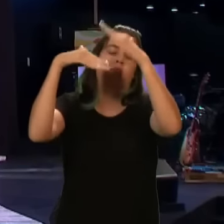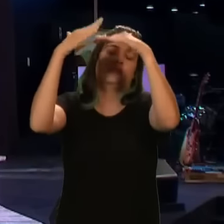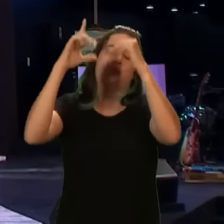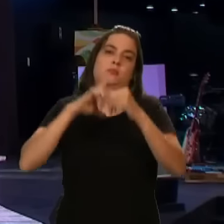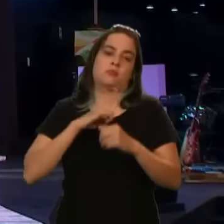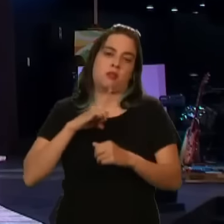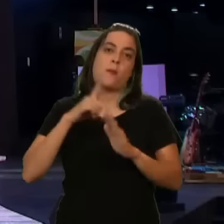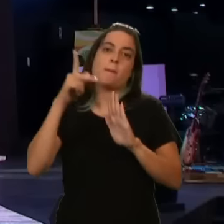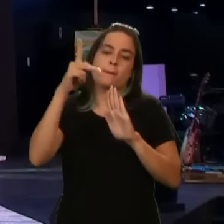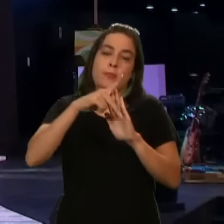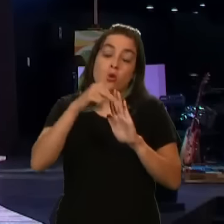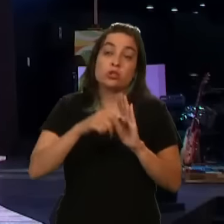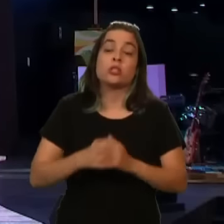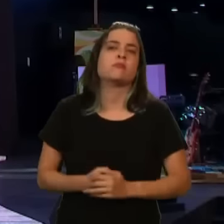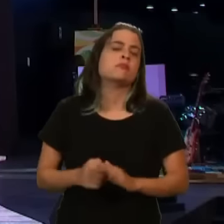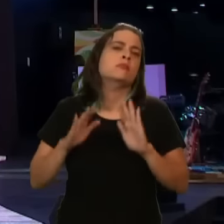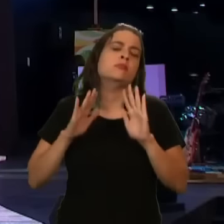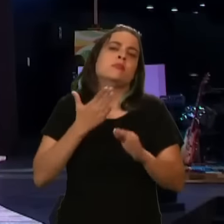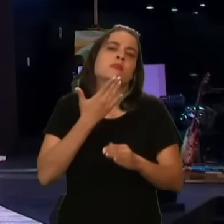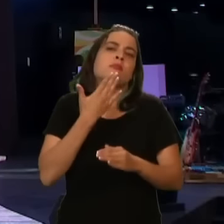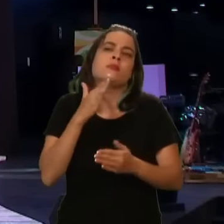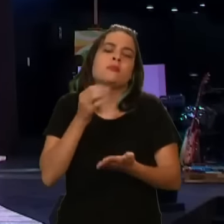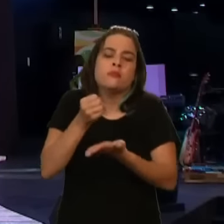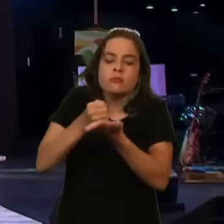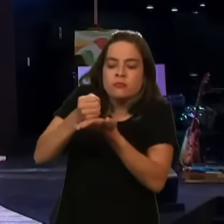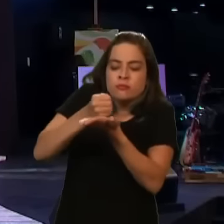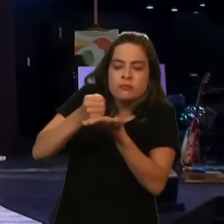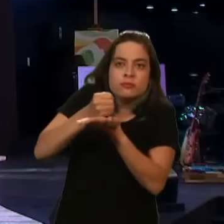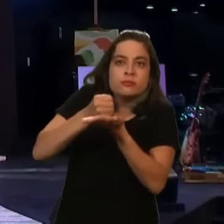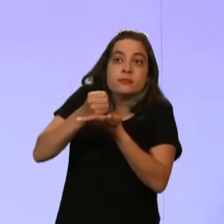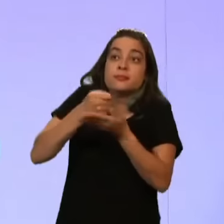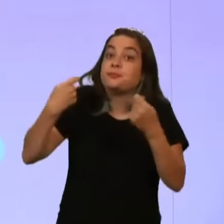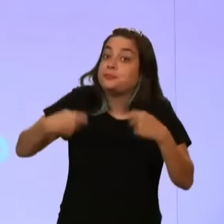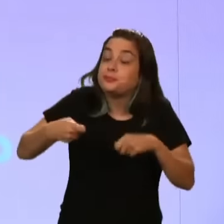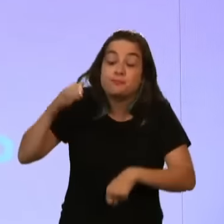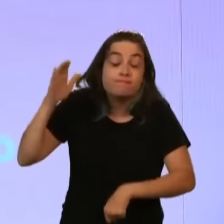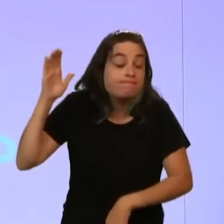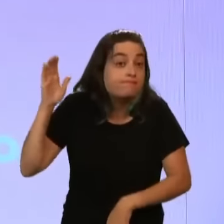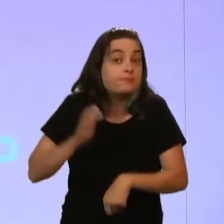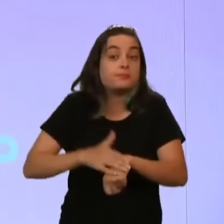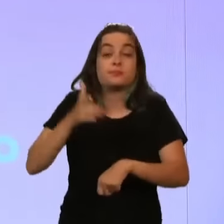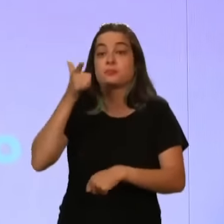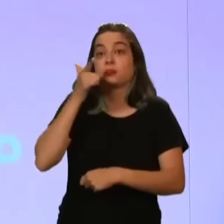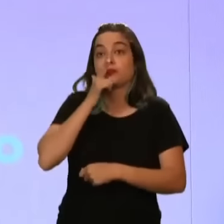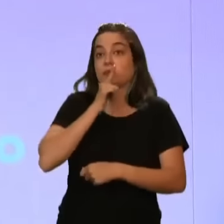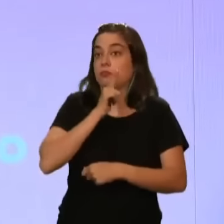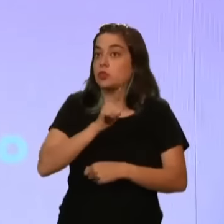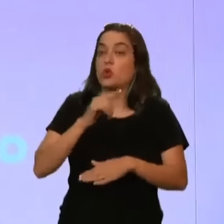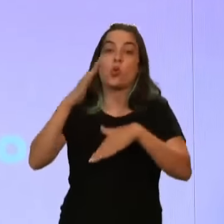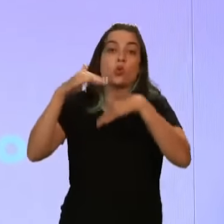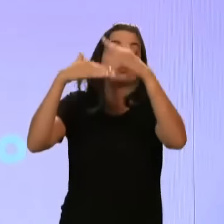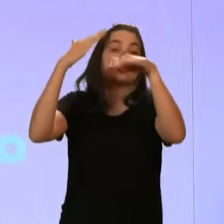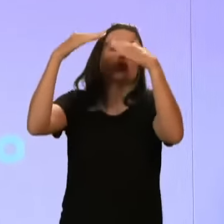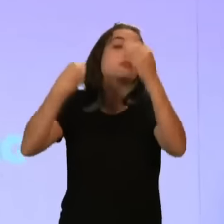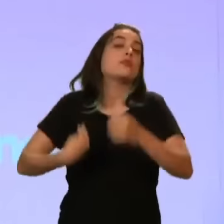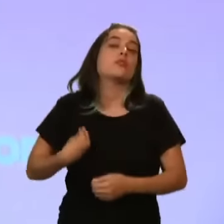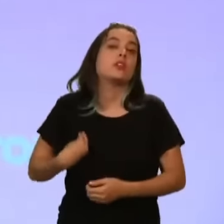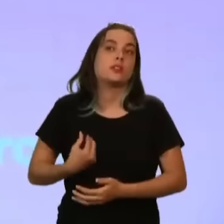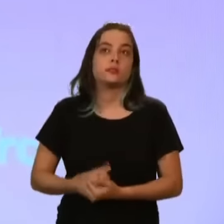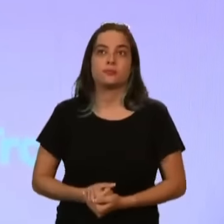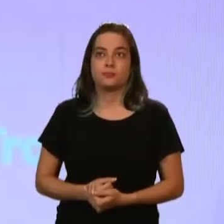desse projeto. Mas qual é o fundamento que o ser humano mais precisa para ter uma construção saudável da vida